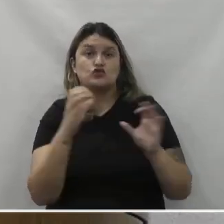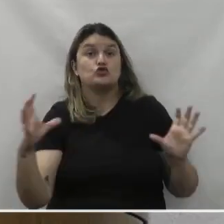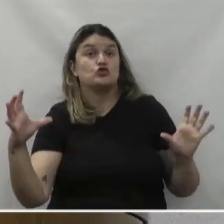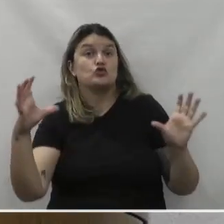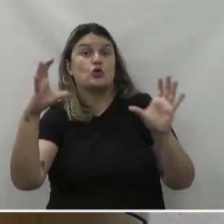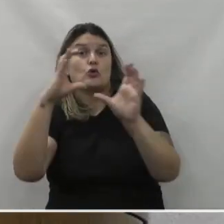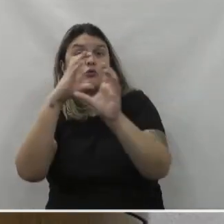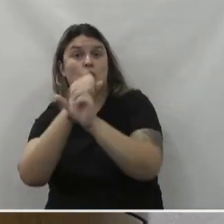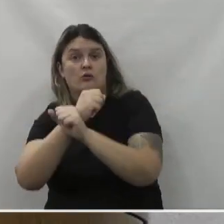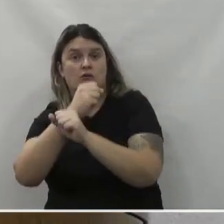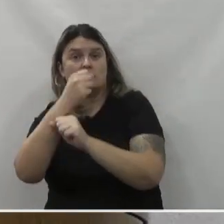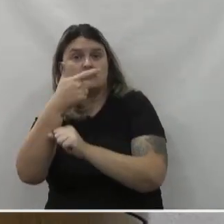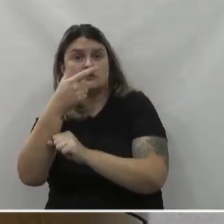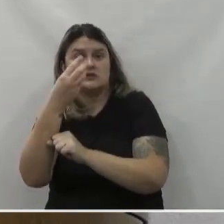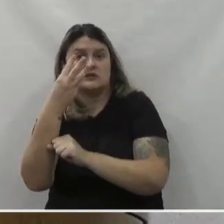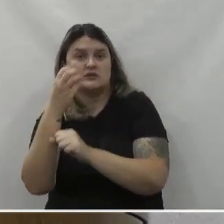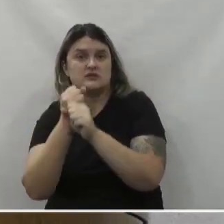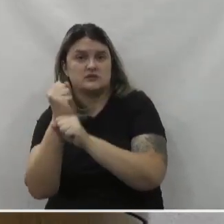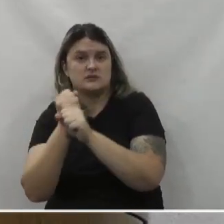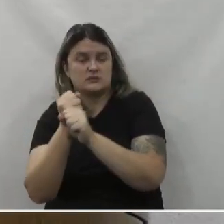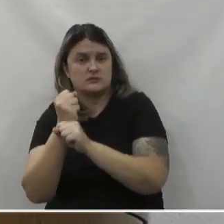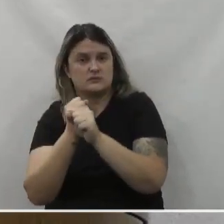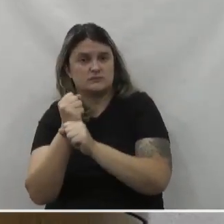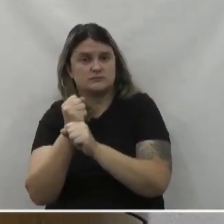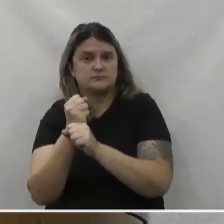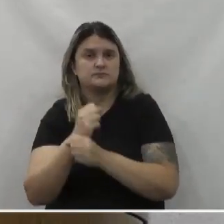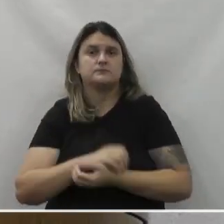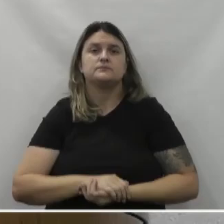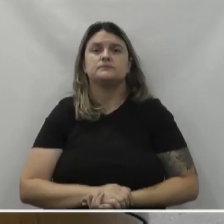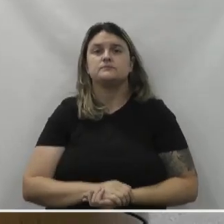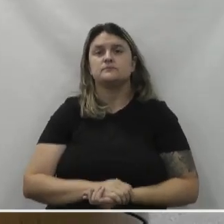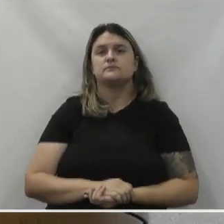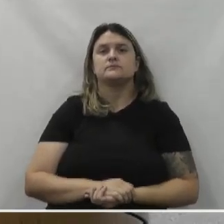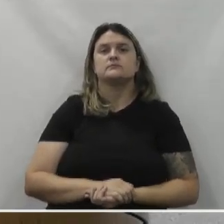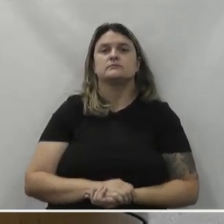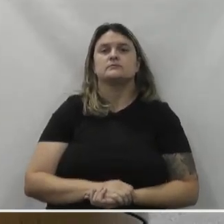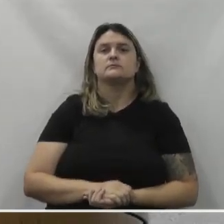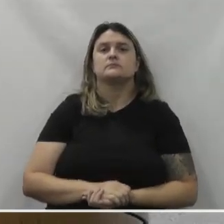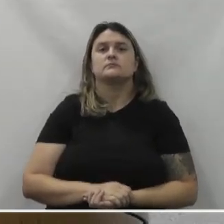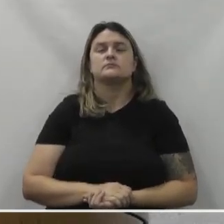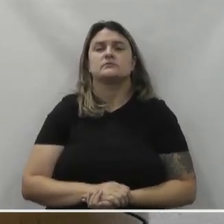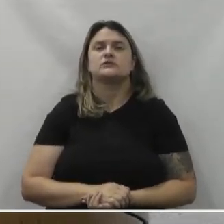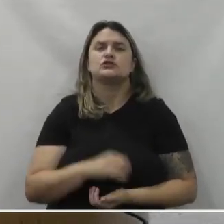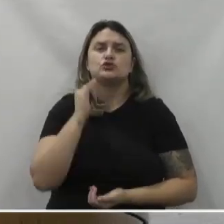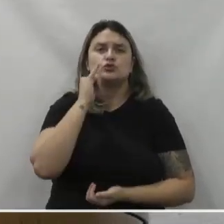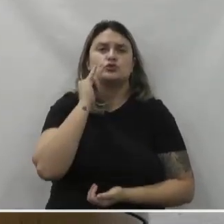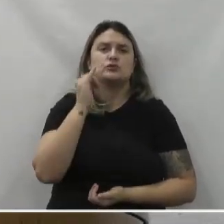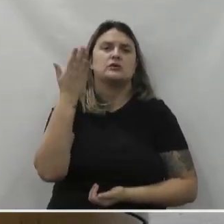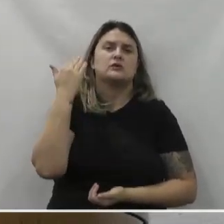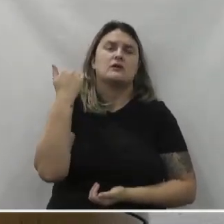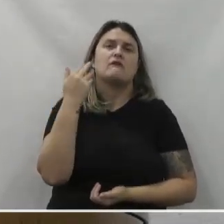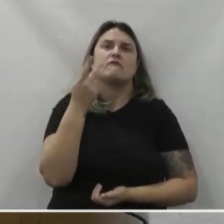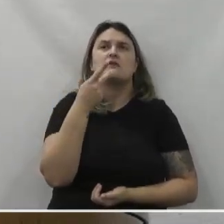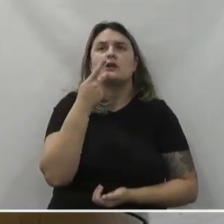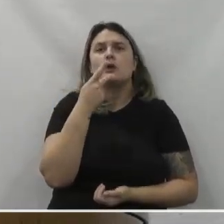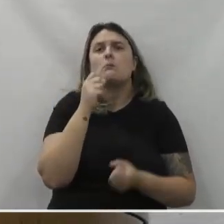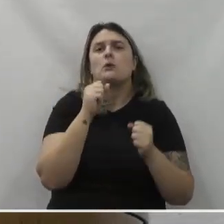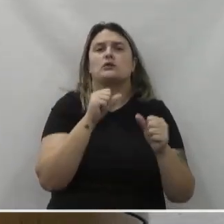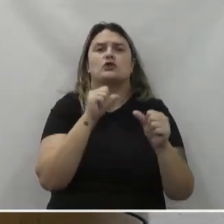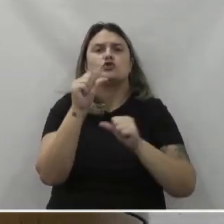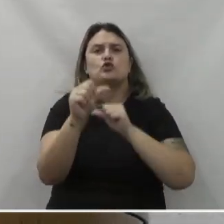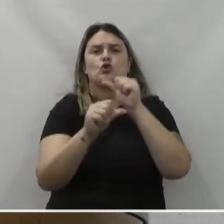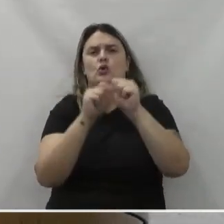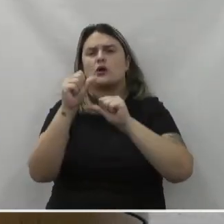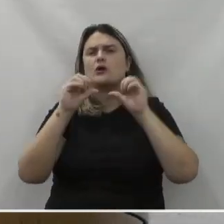de contrato com a empresa, né? E o discurso anterior era que poderia trocar todas